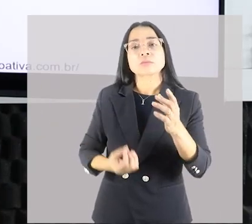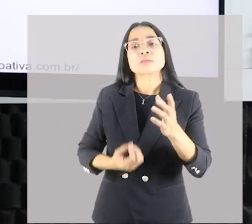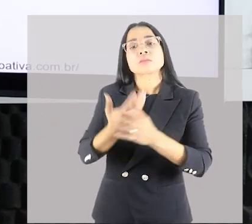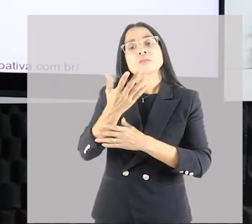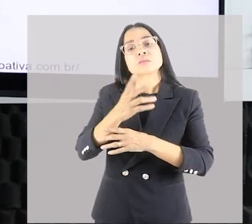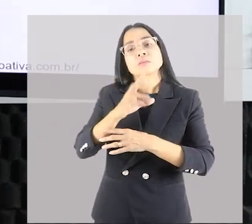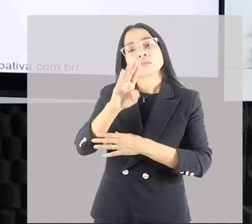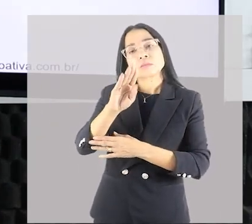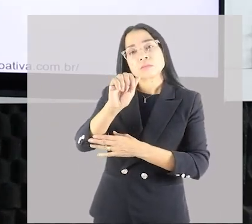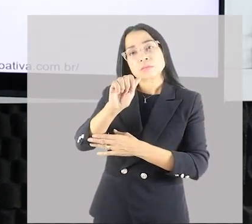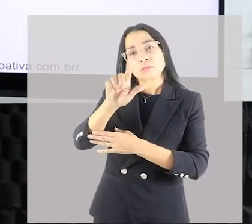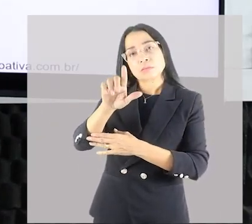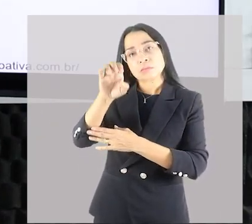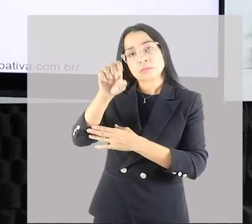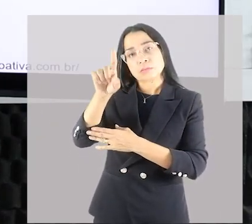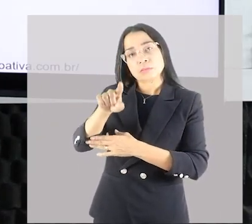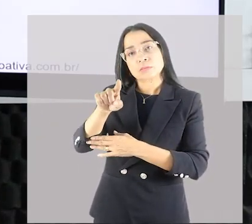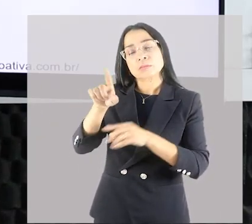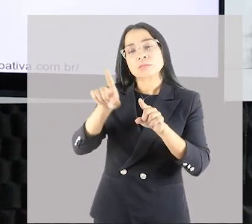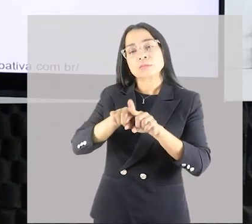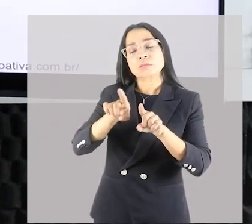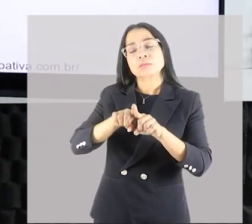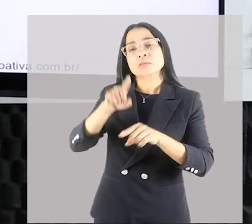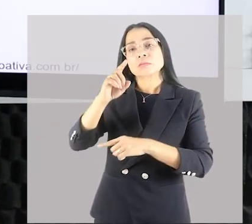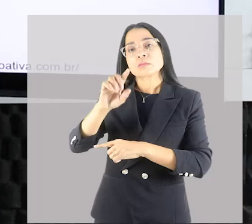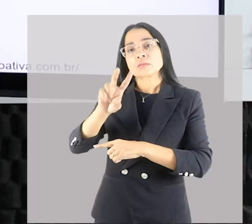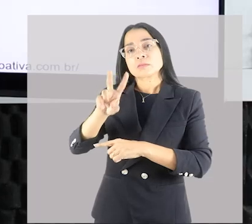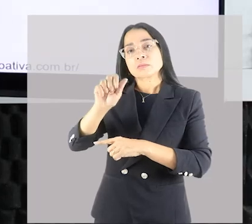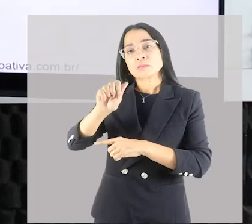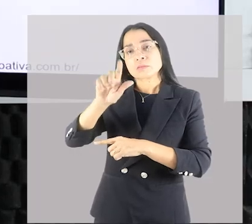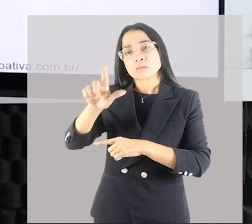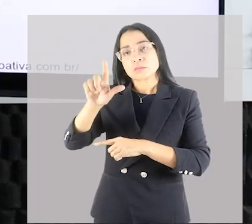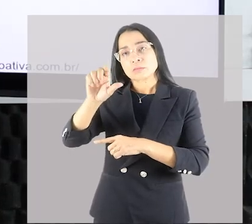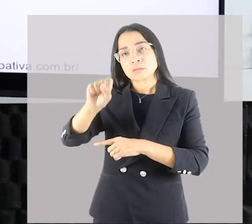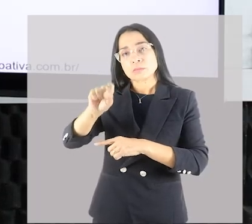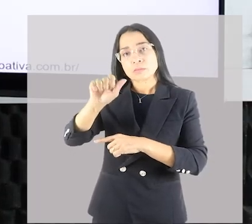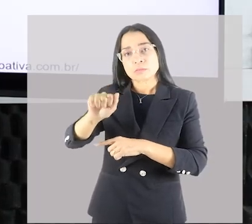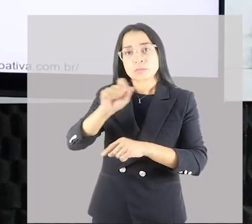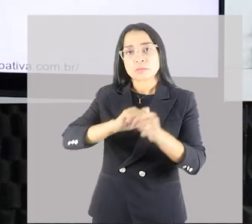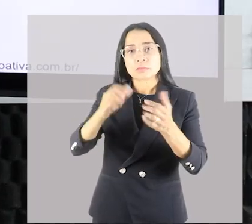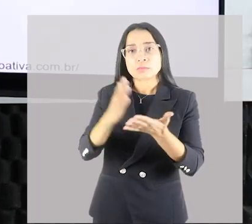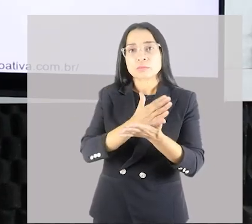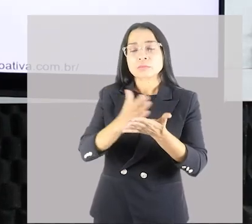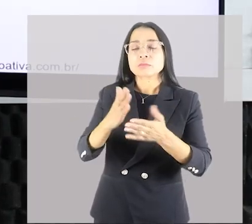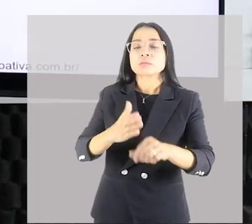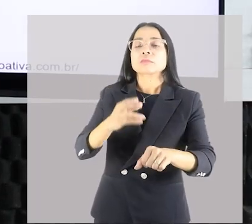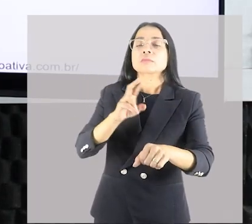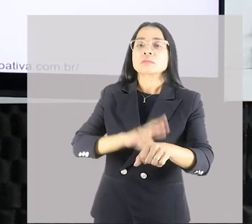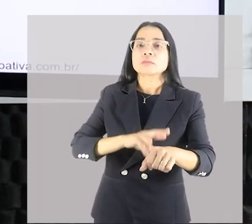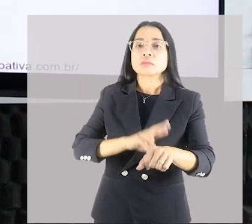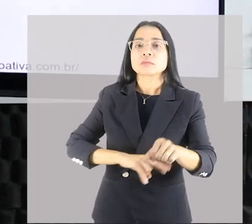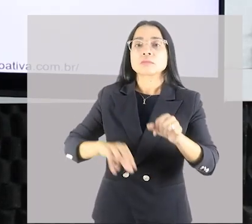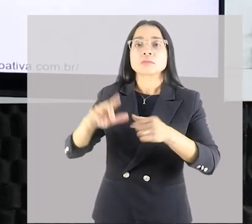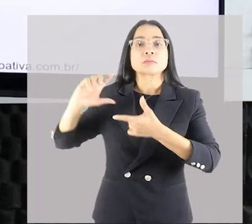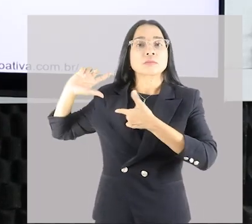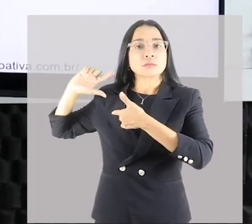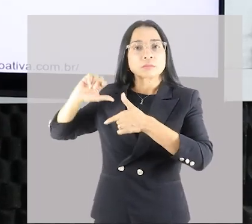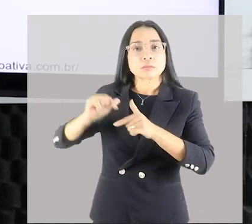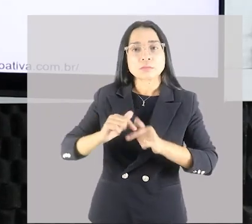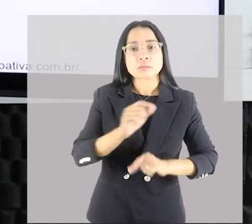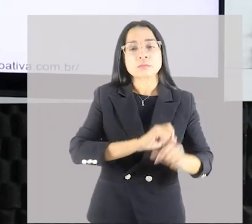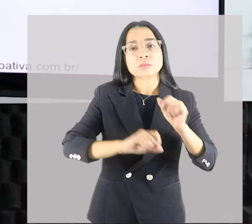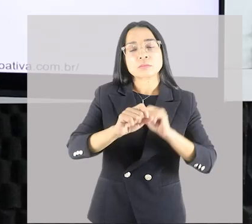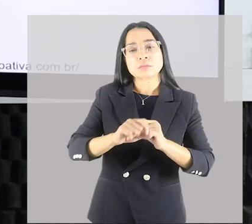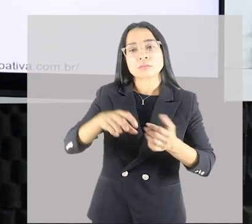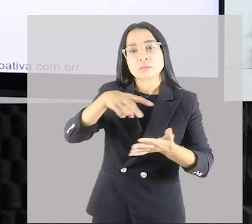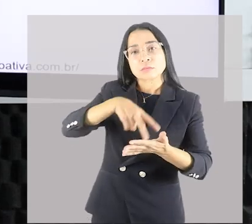o balé, nasce a valsa, né? Alguns ritmos aí que são bem tradicionais, tá certo? E aí a dança